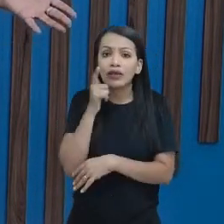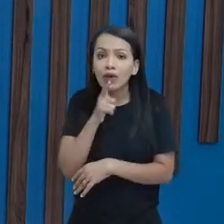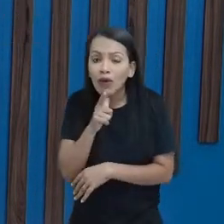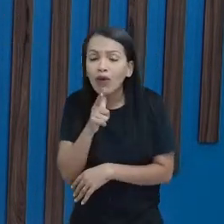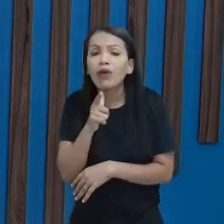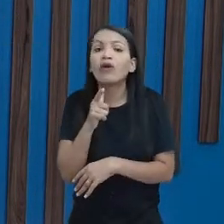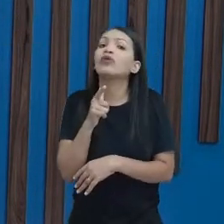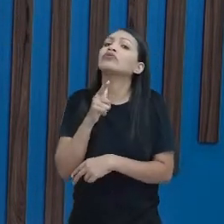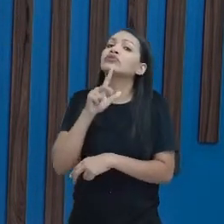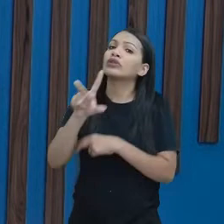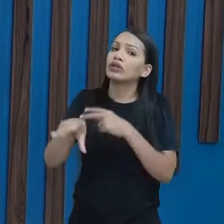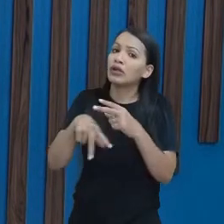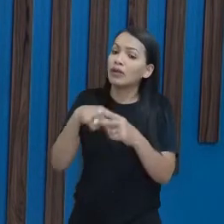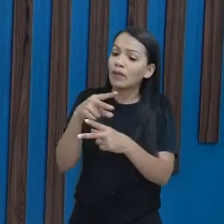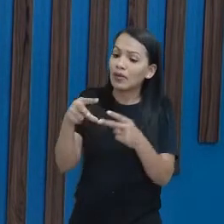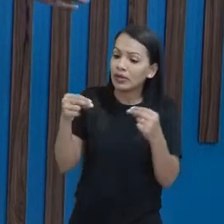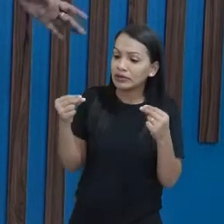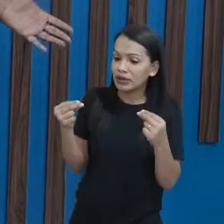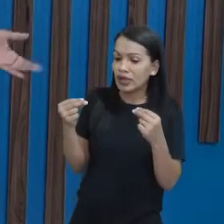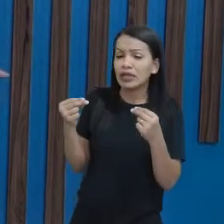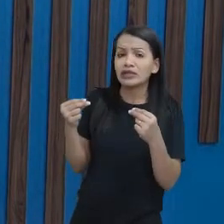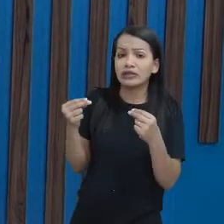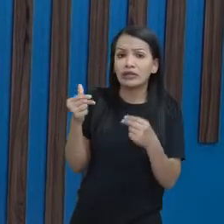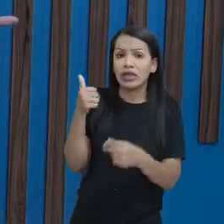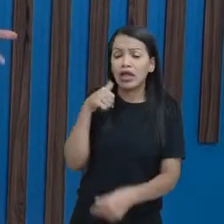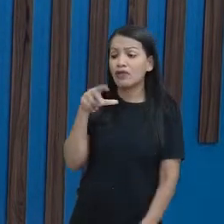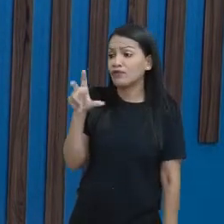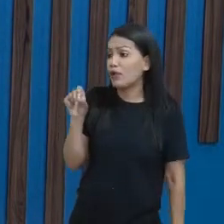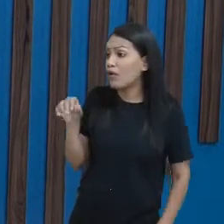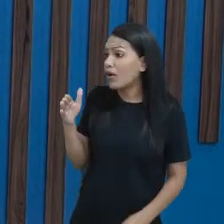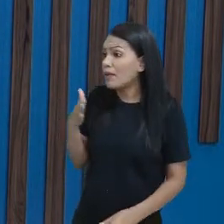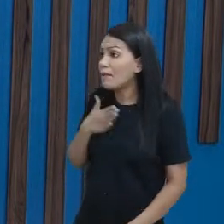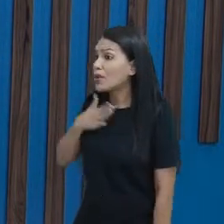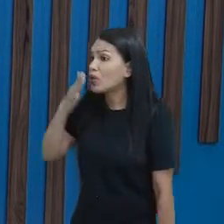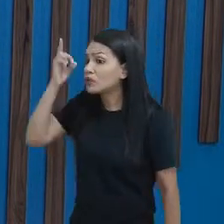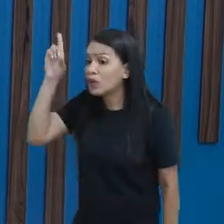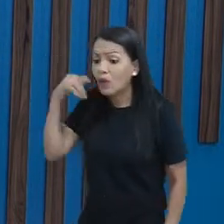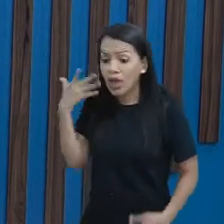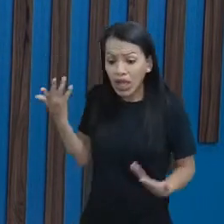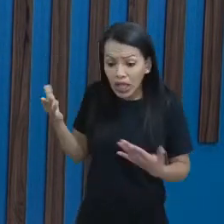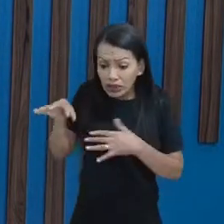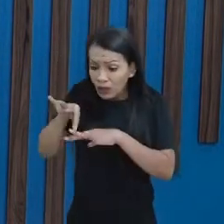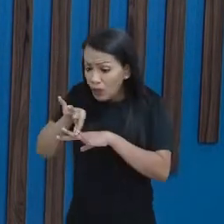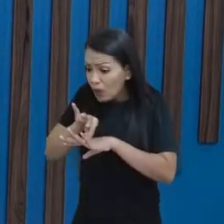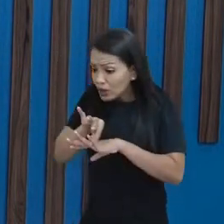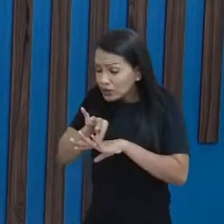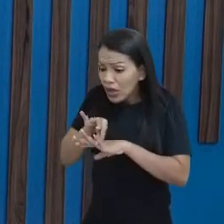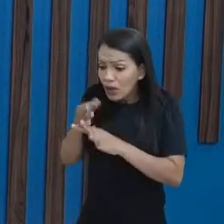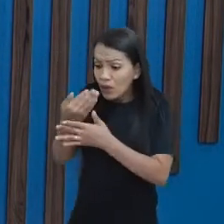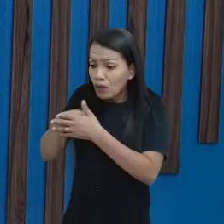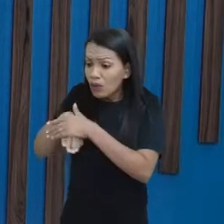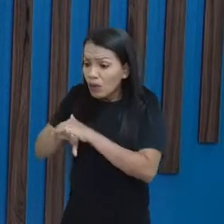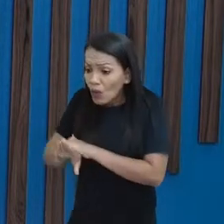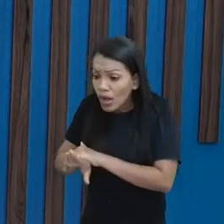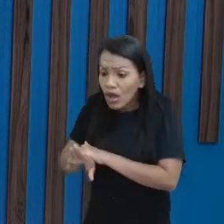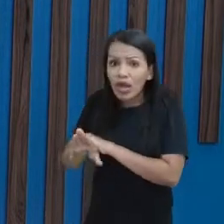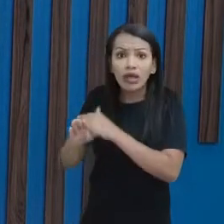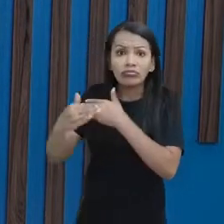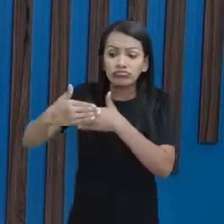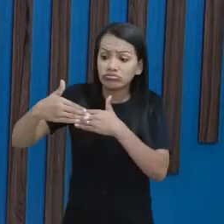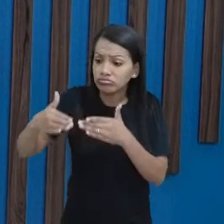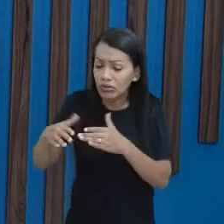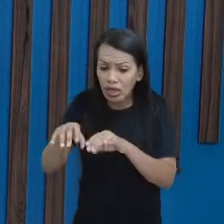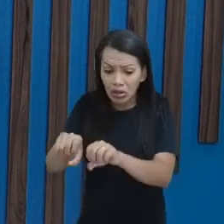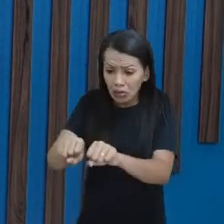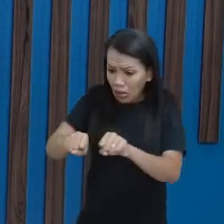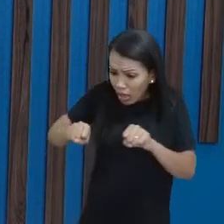conflito é a angústia da personagem. Meu Deus, onde será que eu coloquei? Será que está dentro da caixa? Nas gavetas antigas? Será